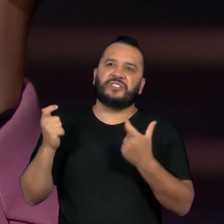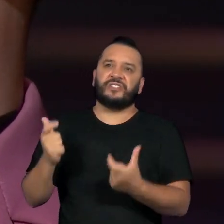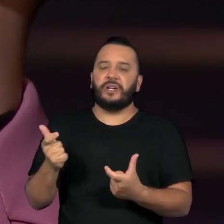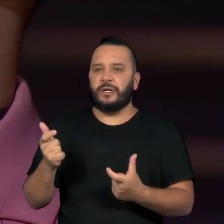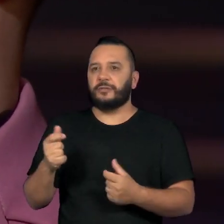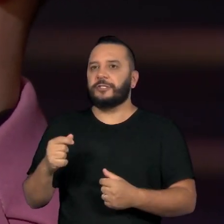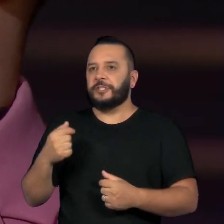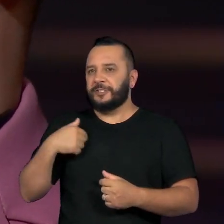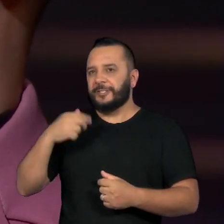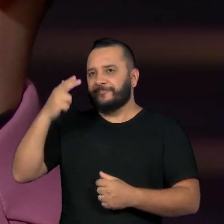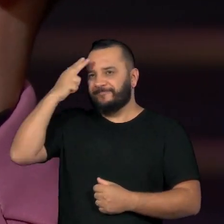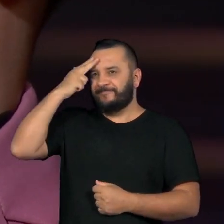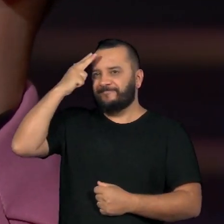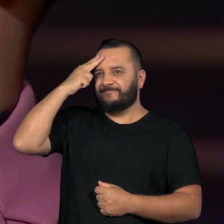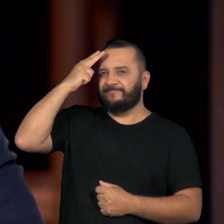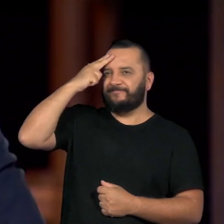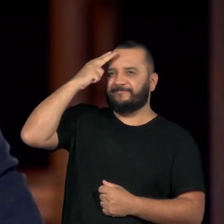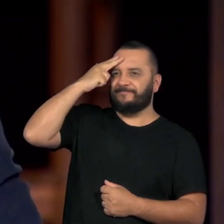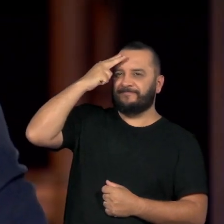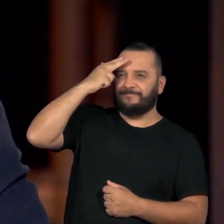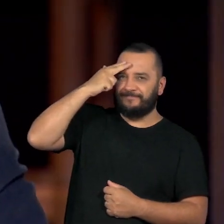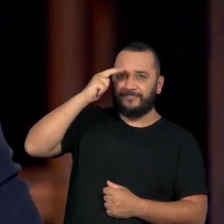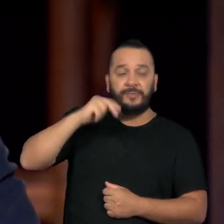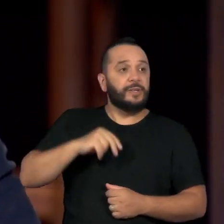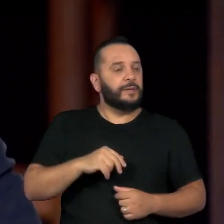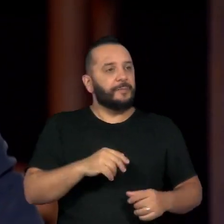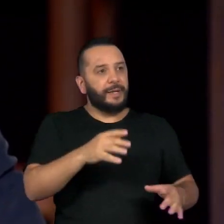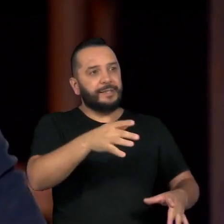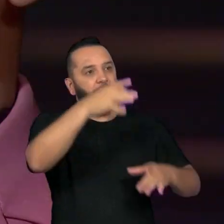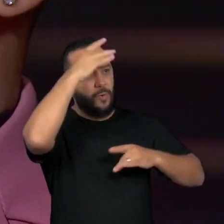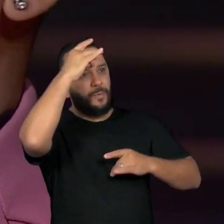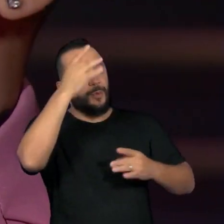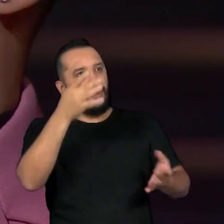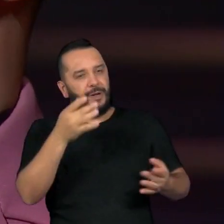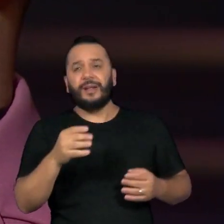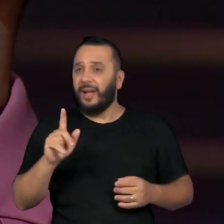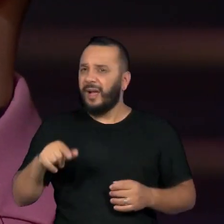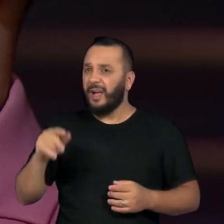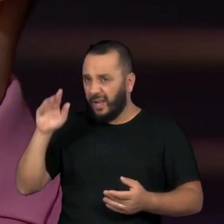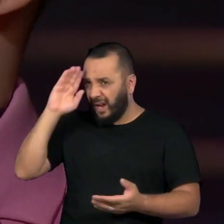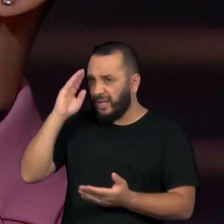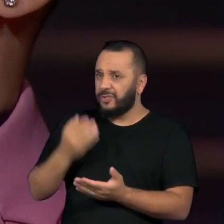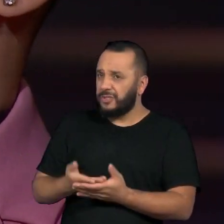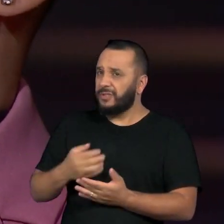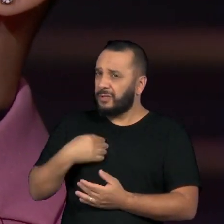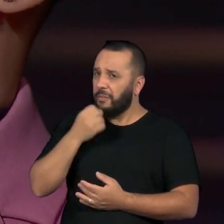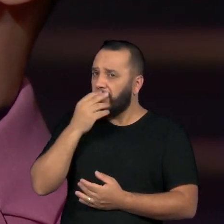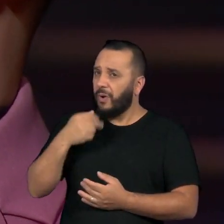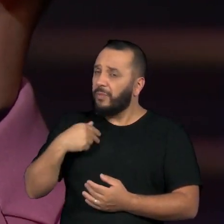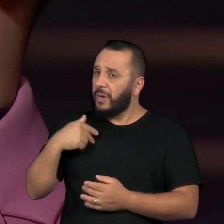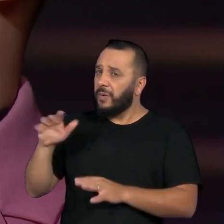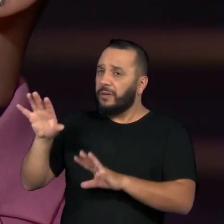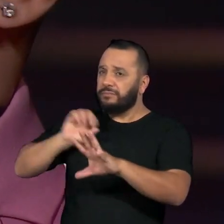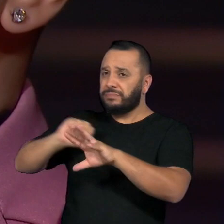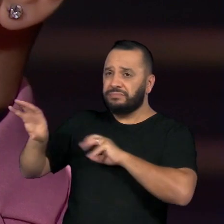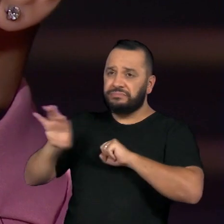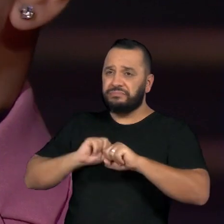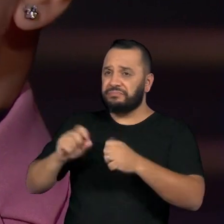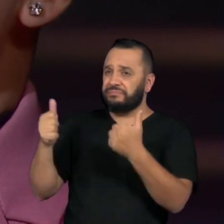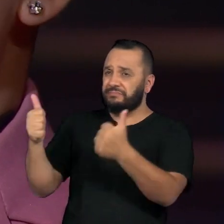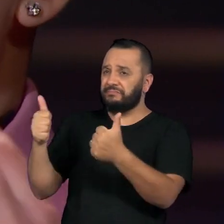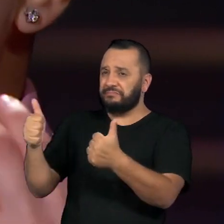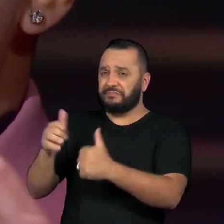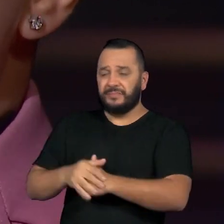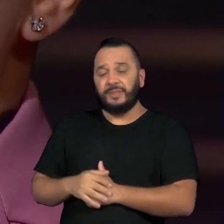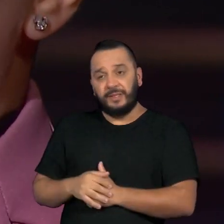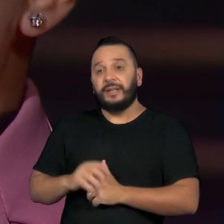apropria disso. A gente acredita. Traz para a personalidade. A gente acredita. Ah, estão falando que eu sou isso então. Quando a gente entende que